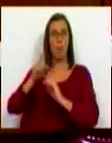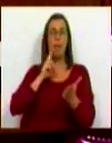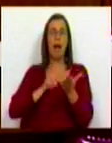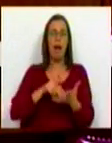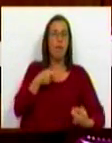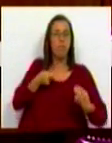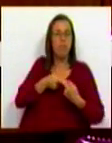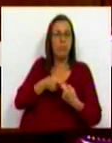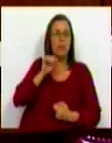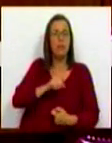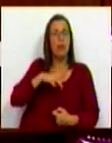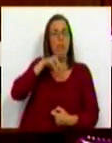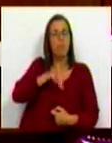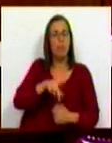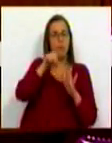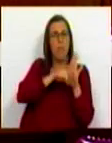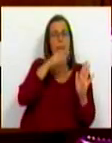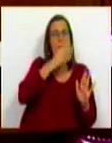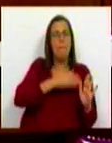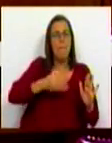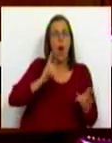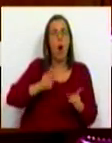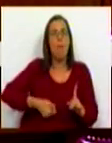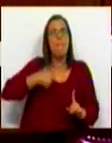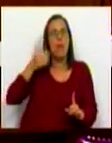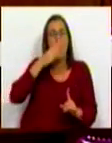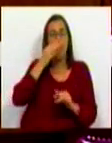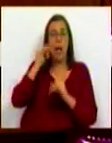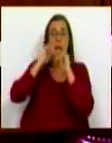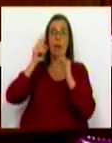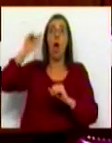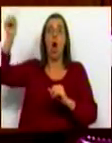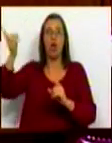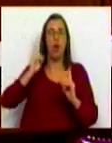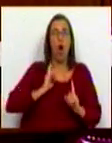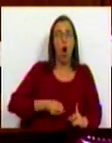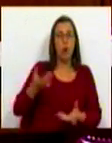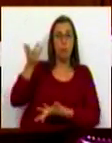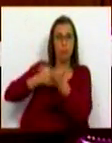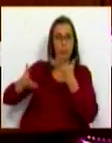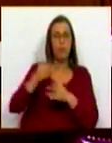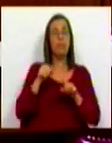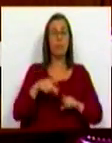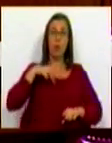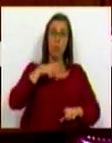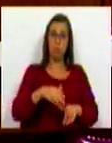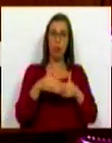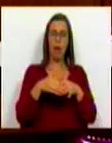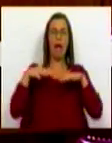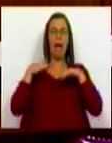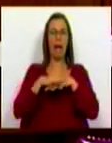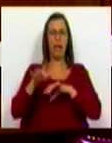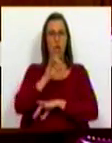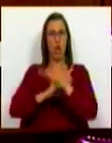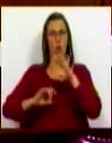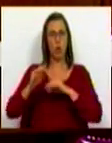jurídica nacional, alinhando as práticas locais com as melhores práticas internacionais e garantindo o posicionamento de Portugal na rede europeia